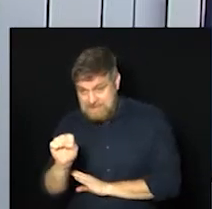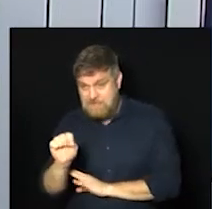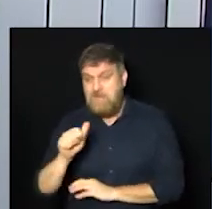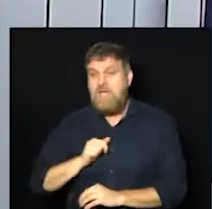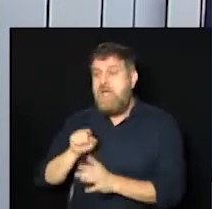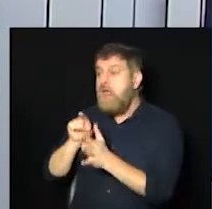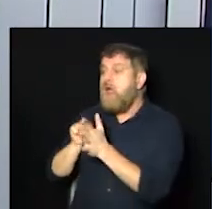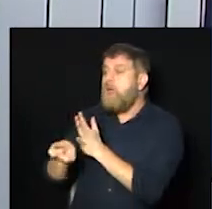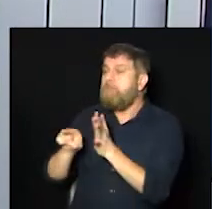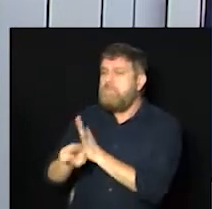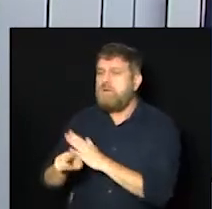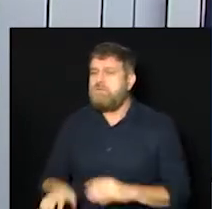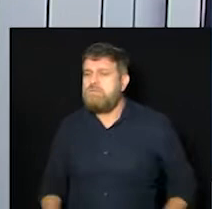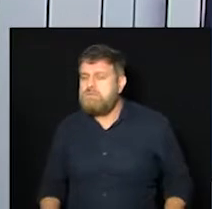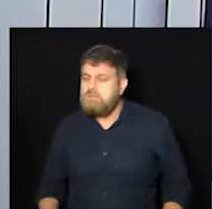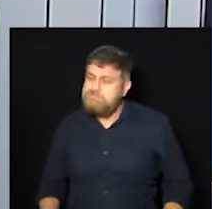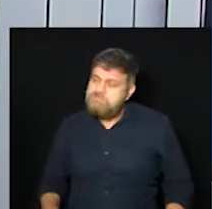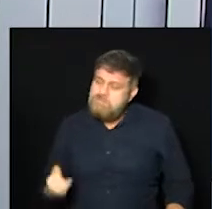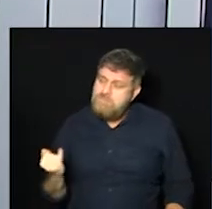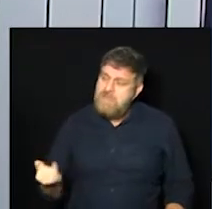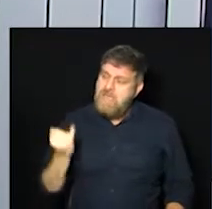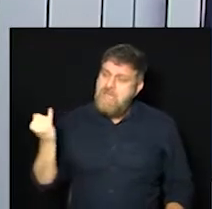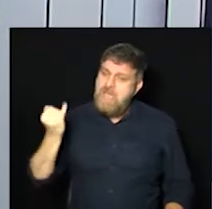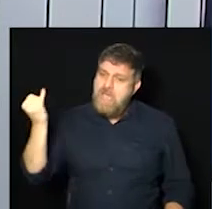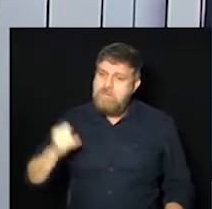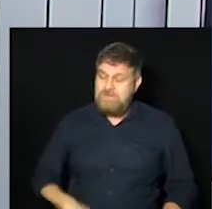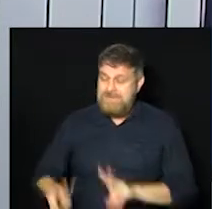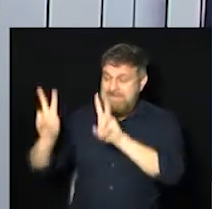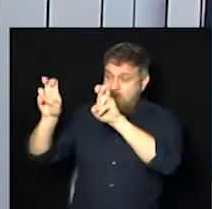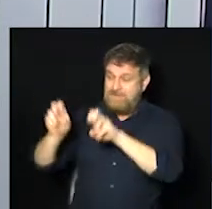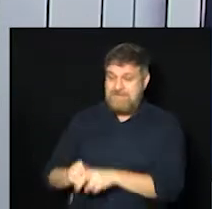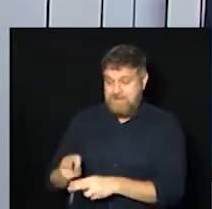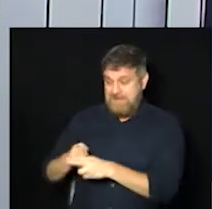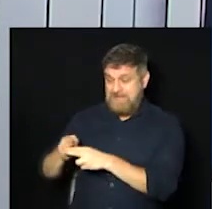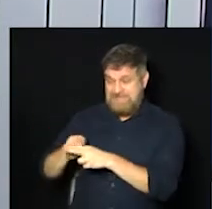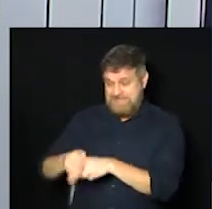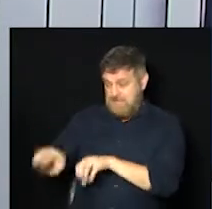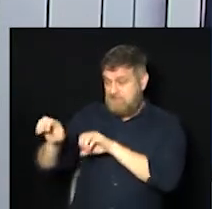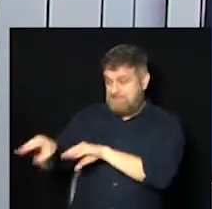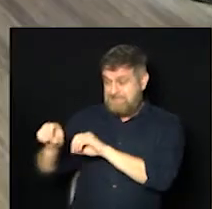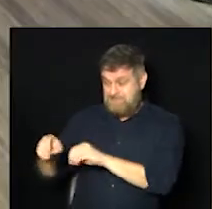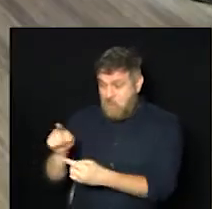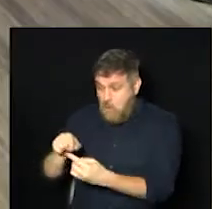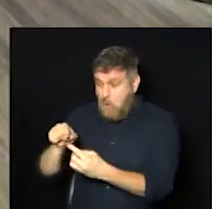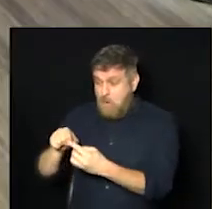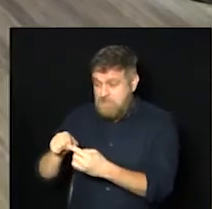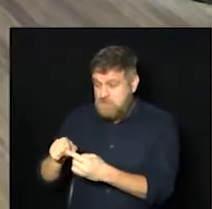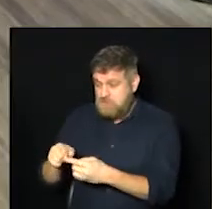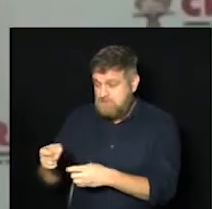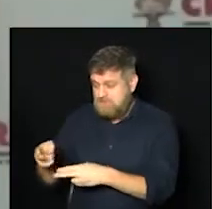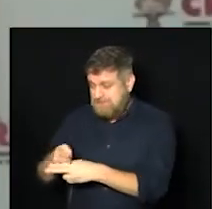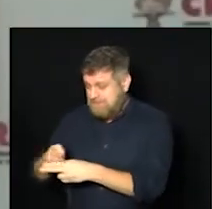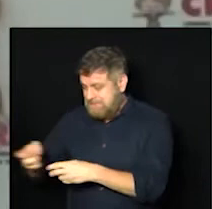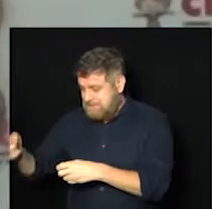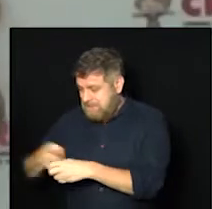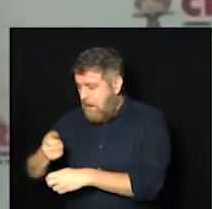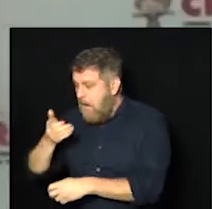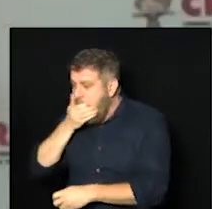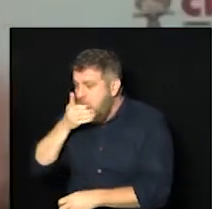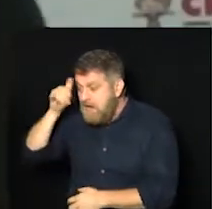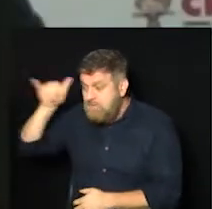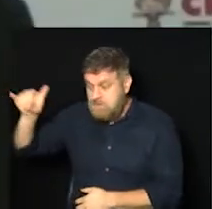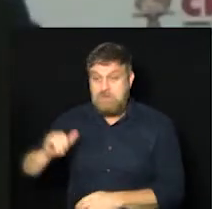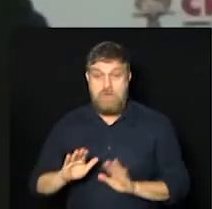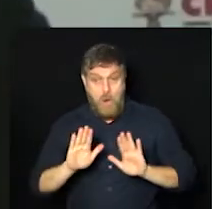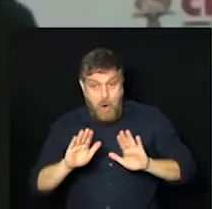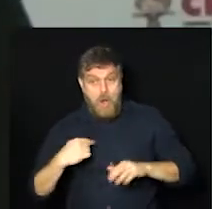pergunta, Fabiana, qual a importância da educação sexual no combate à violência? Olha, para nós que